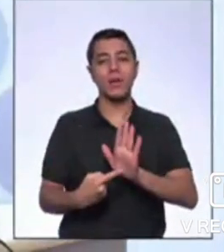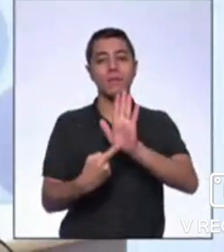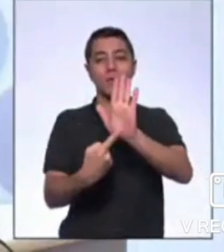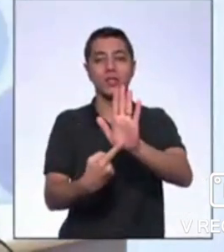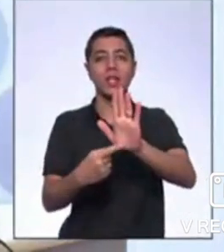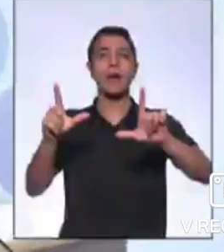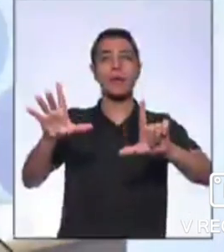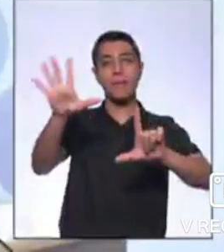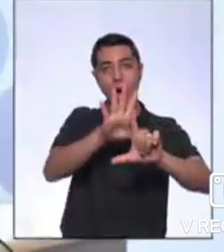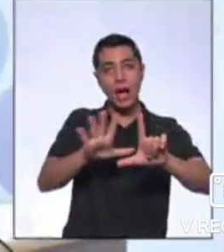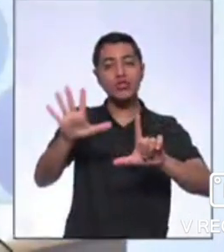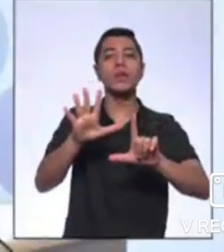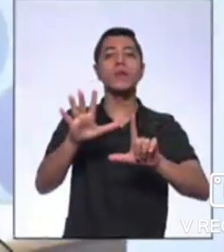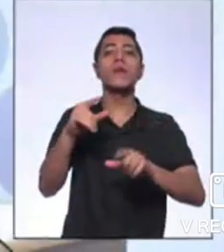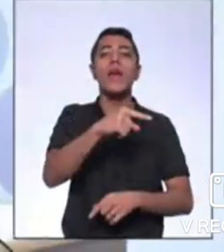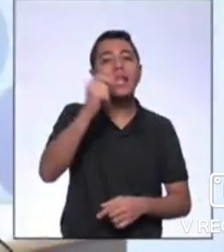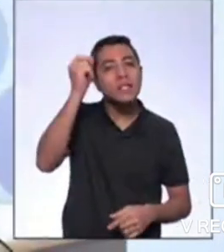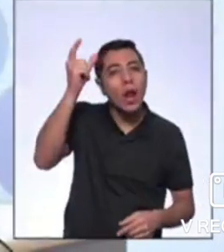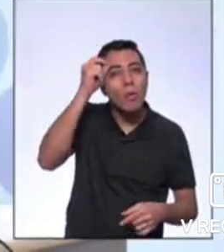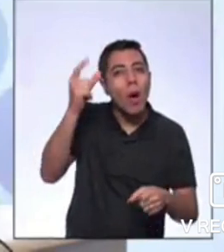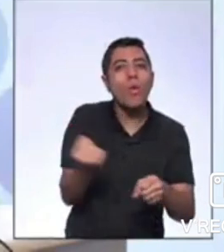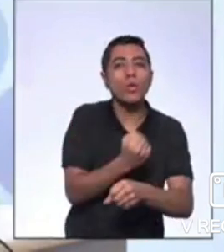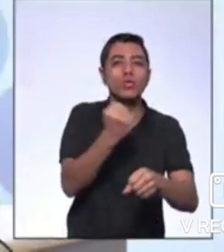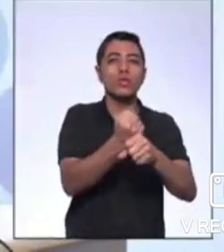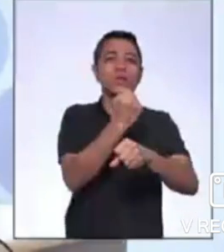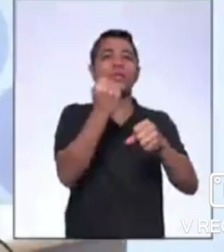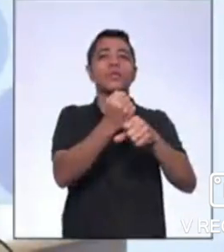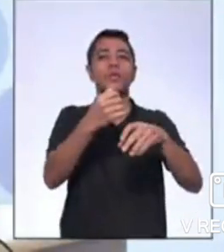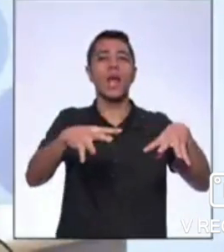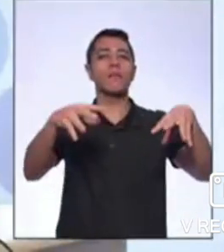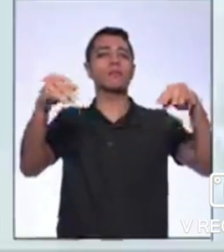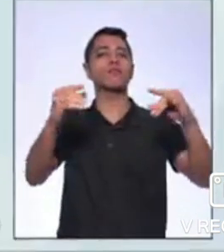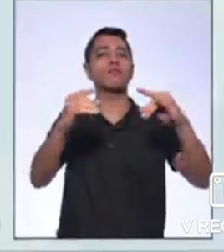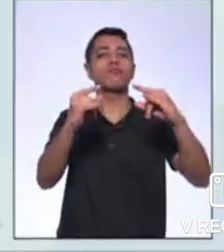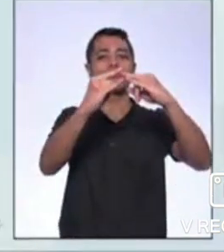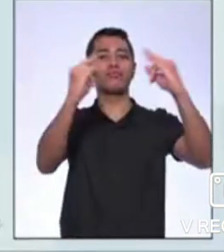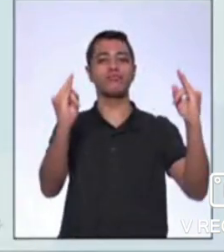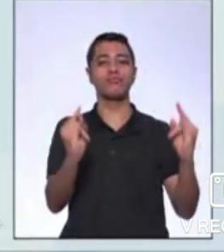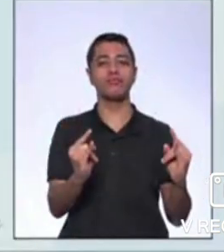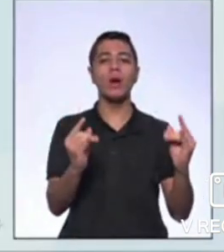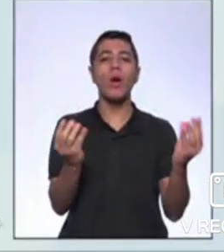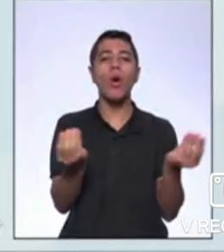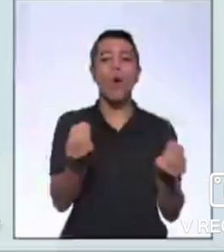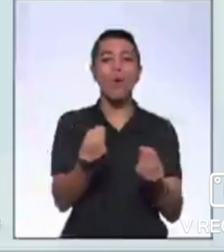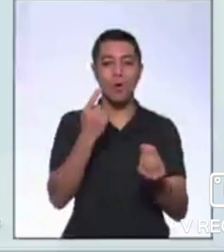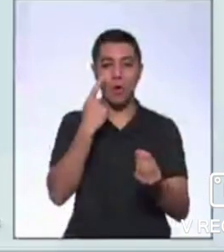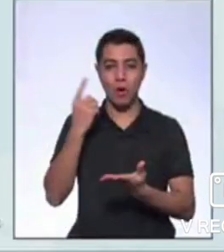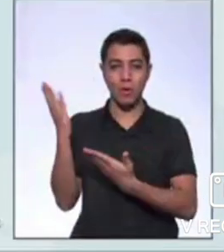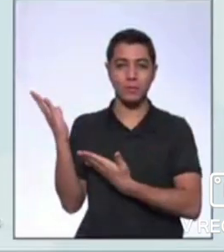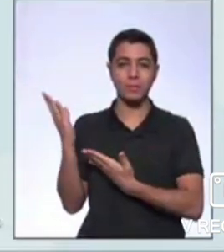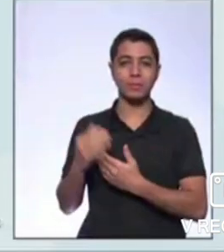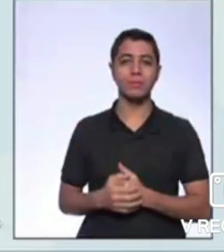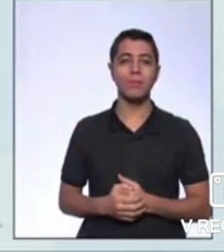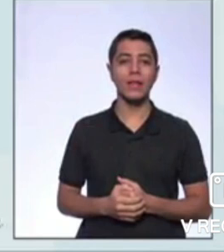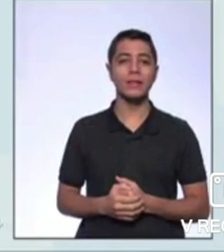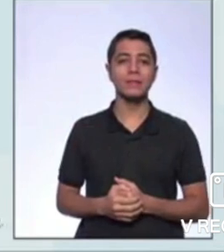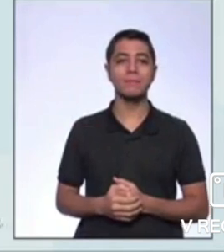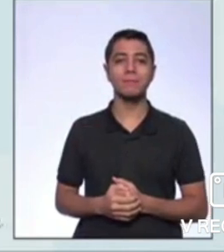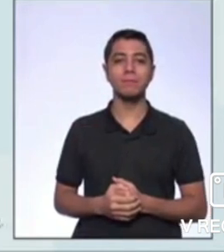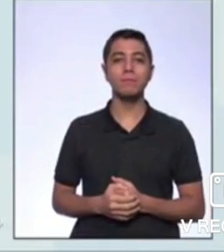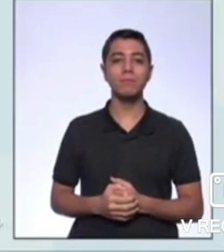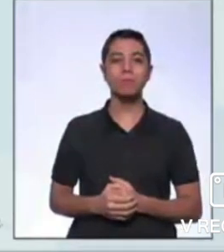do que teria sido esse templo de Salomão, aí o primeiro templo de Salomão. Então nós temos essa reprodução gráfica, né? Dá para ver que tem